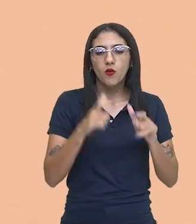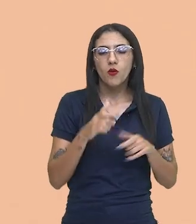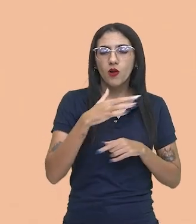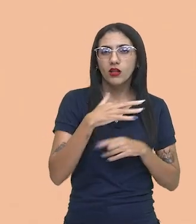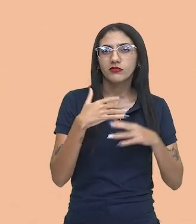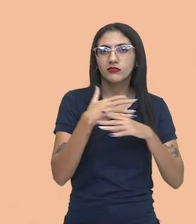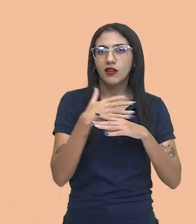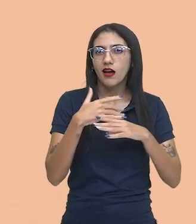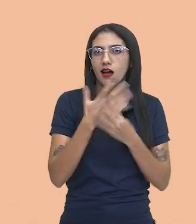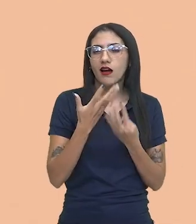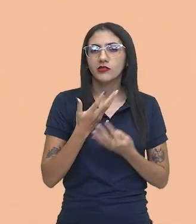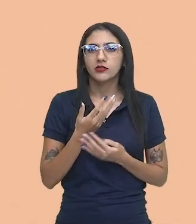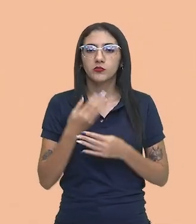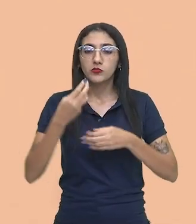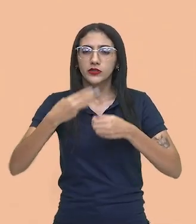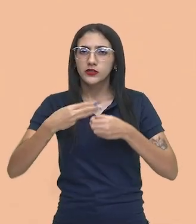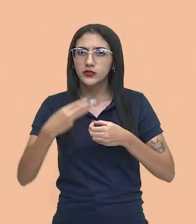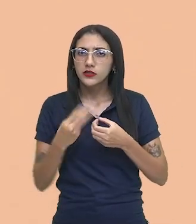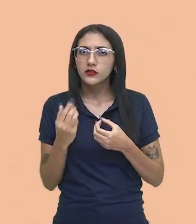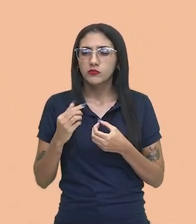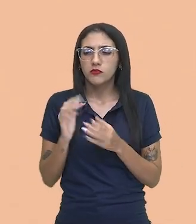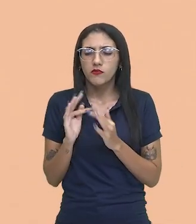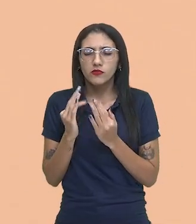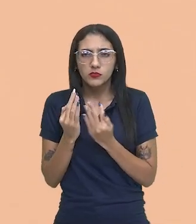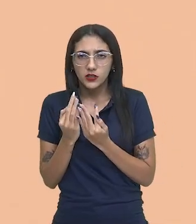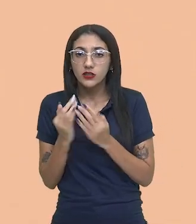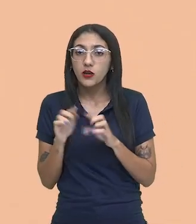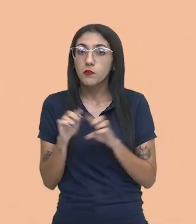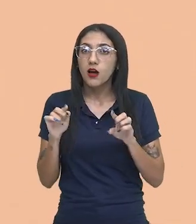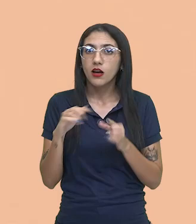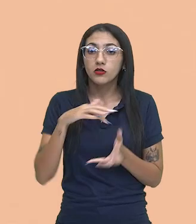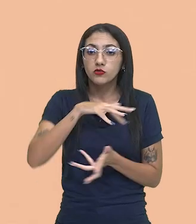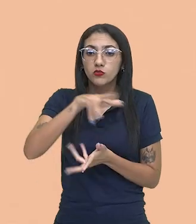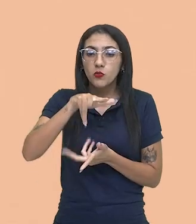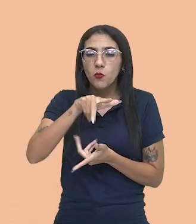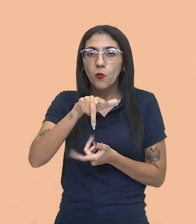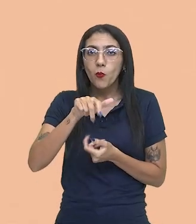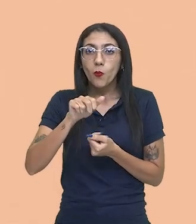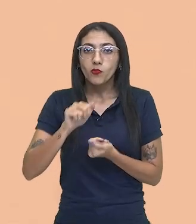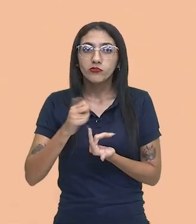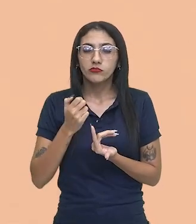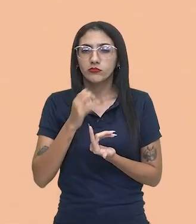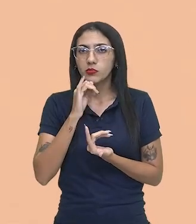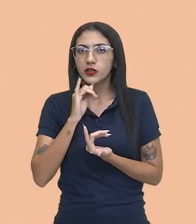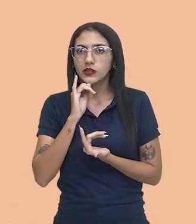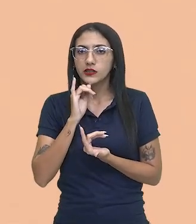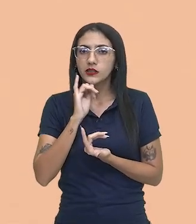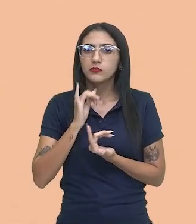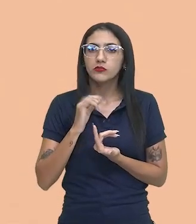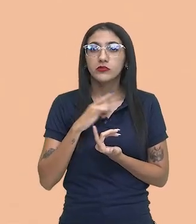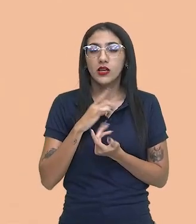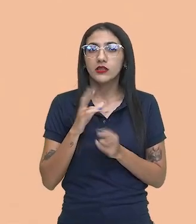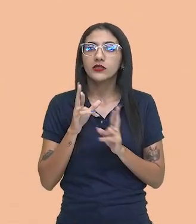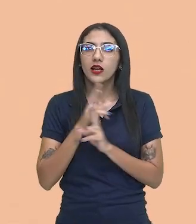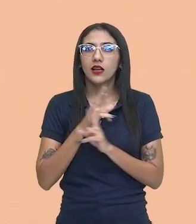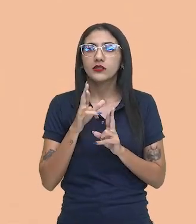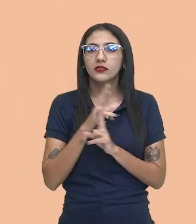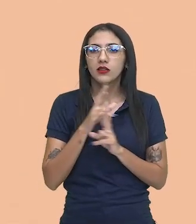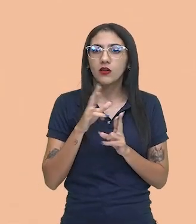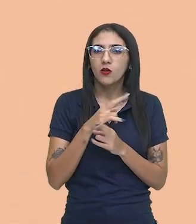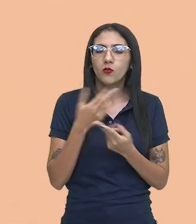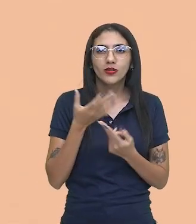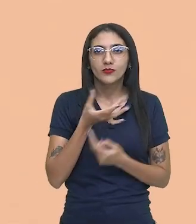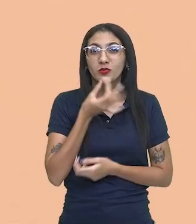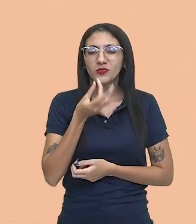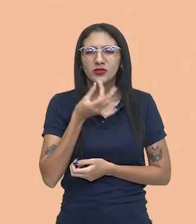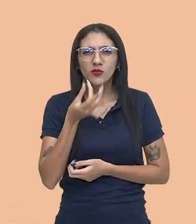temos o nosso núcleo familiar, mas o nosso mundo, coisas que acontecem na nossa casa, elas também são resultados de